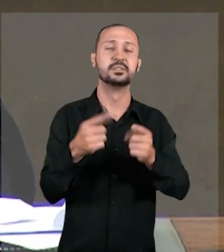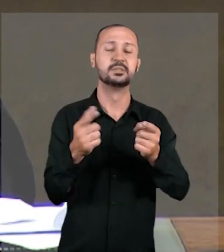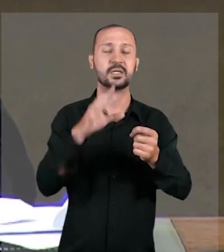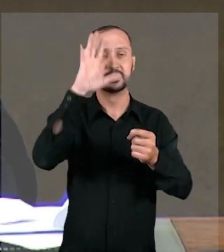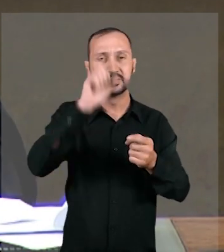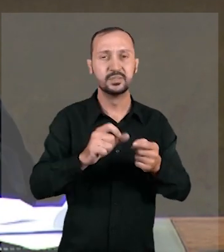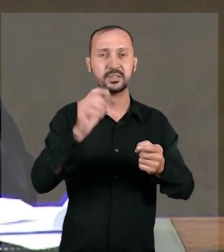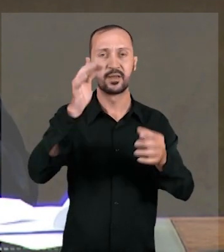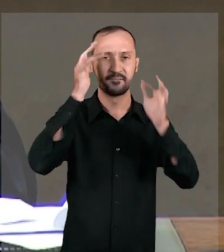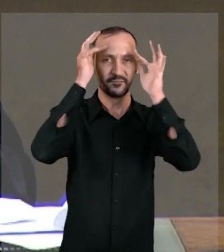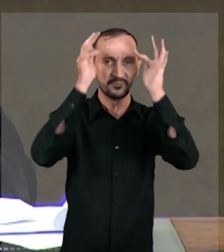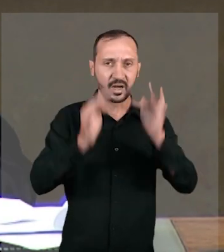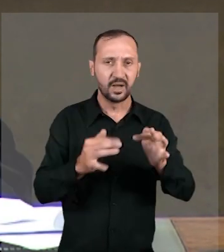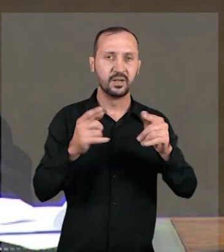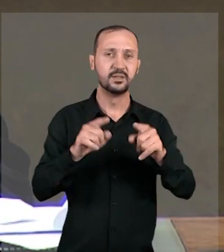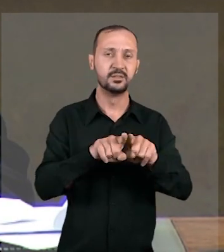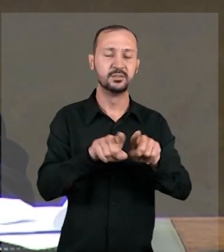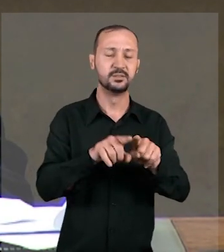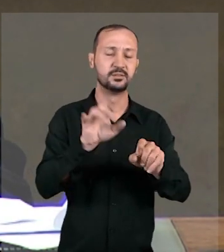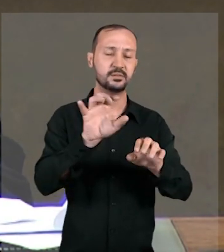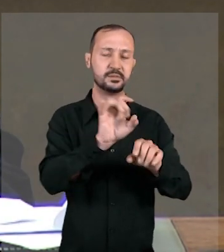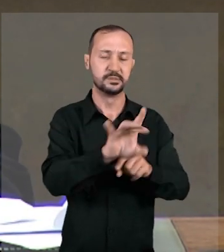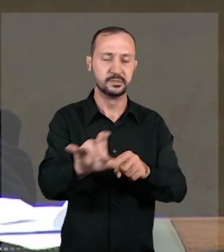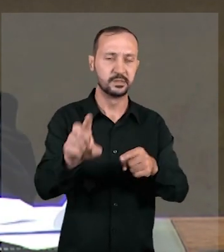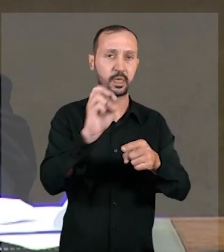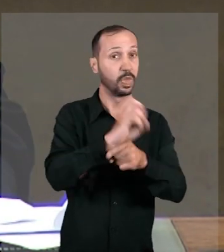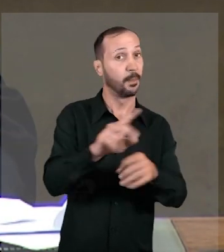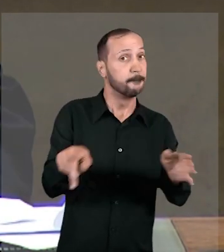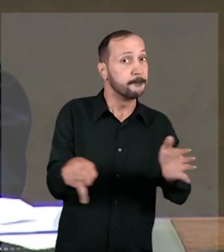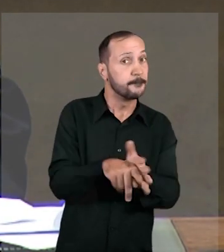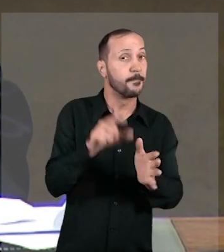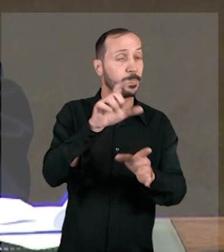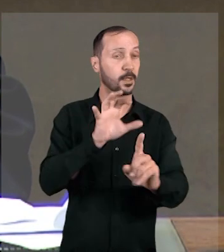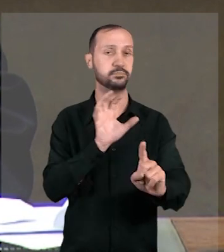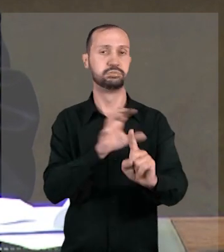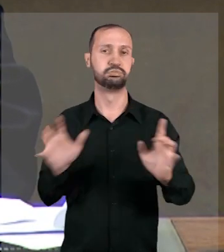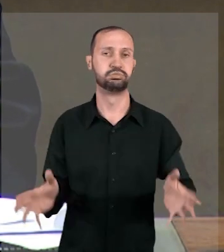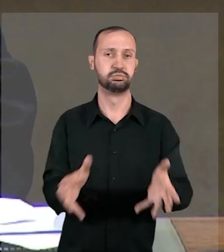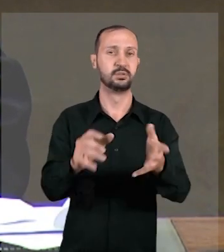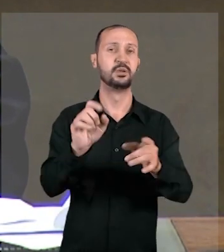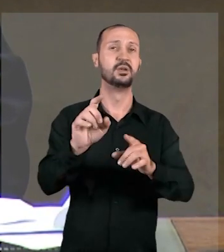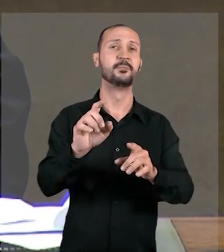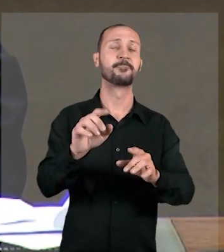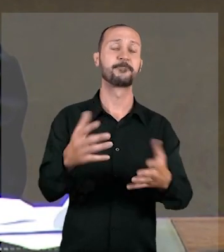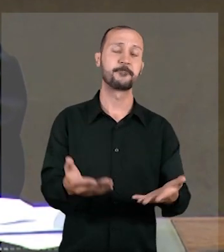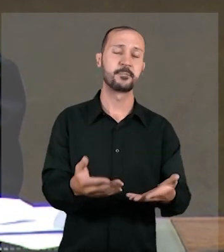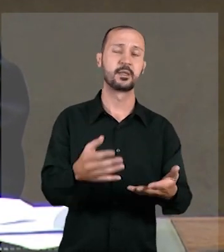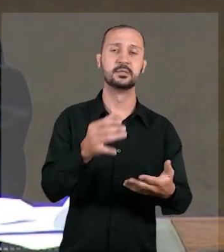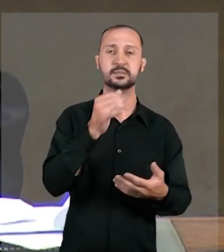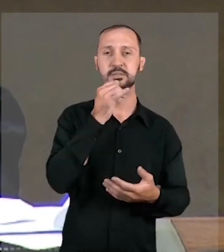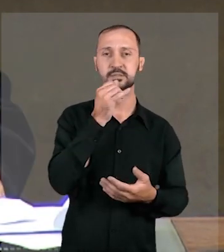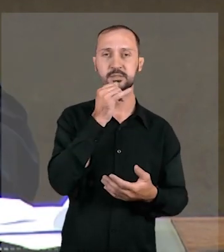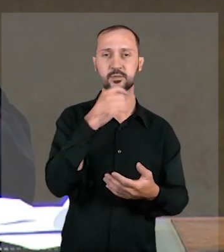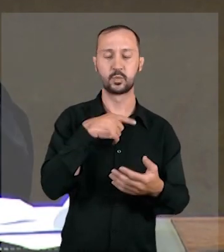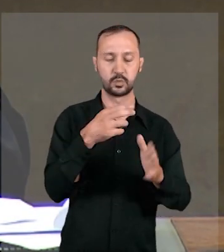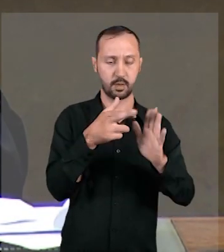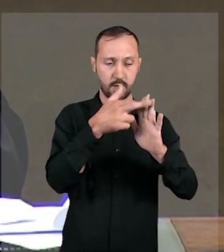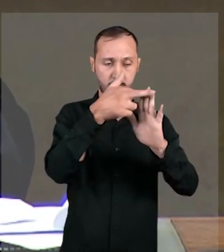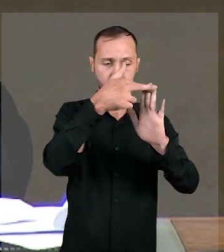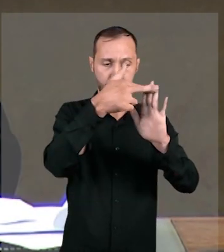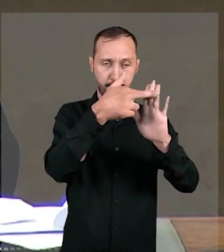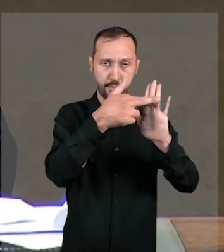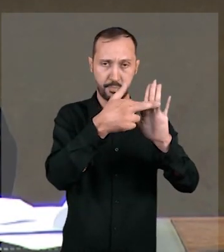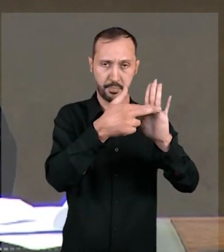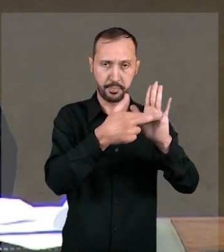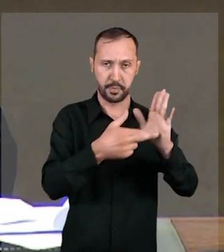fidelidade partidária nos cargos proporcionais, que também considero uma decisão bem inspirada, ela, no entanto, quando